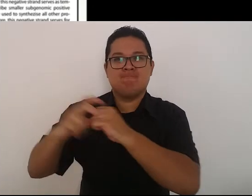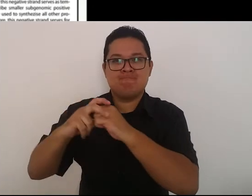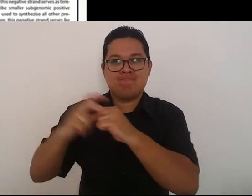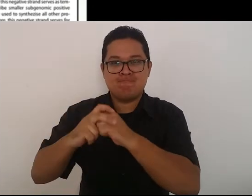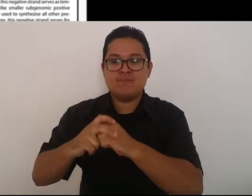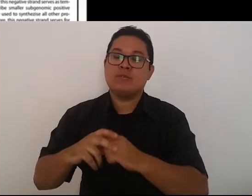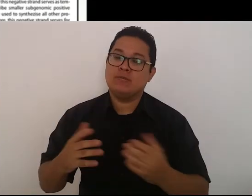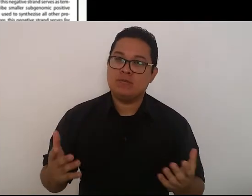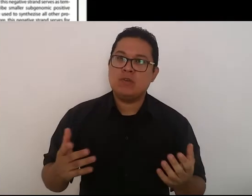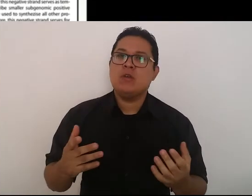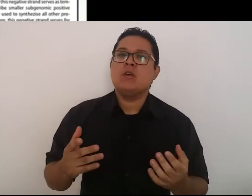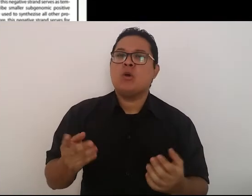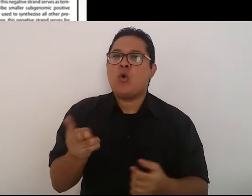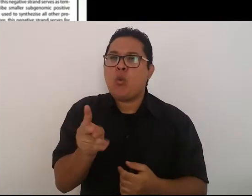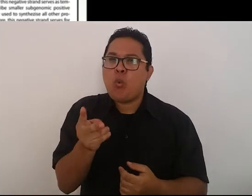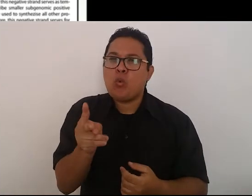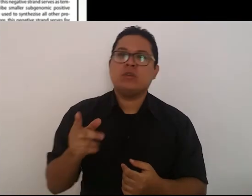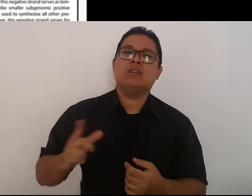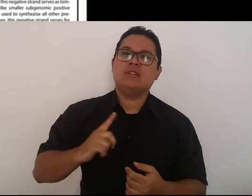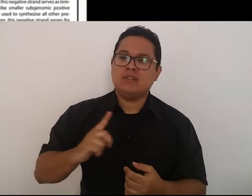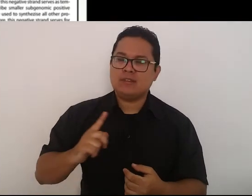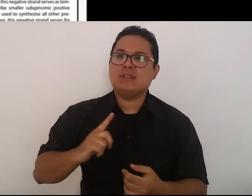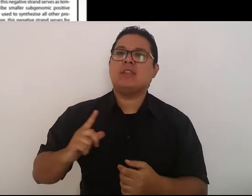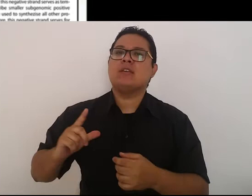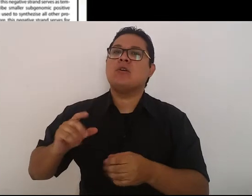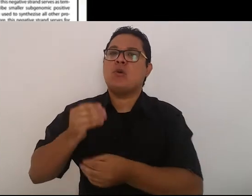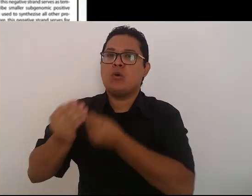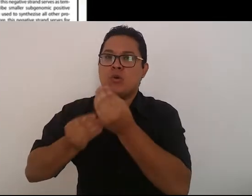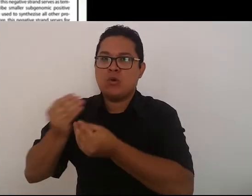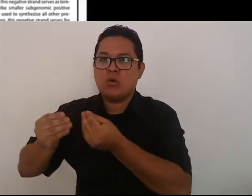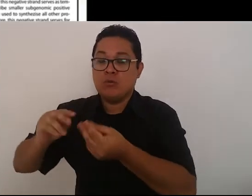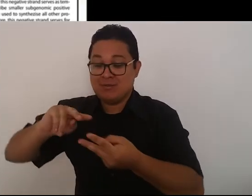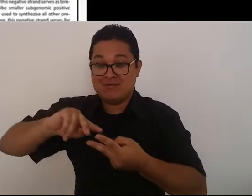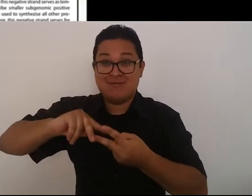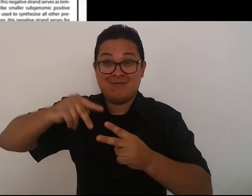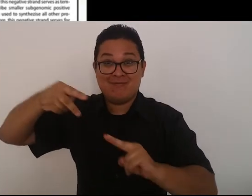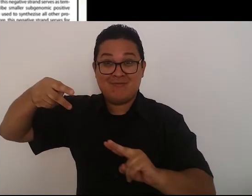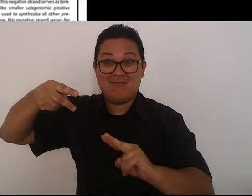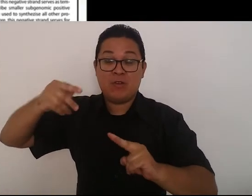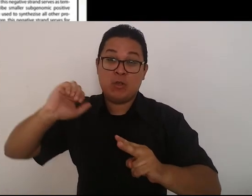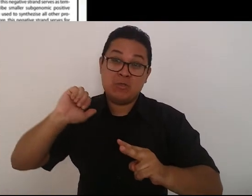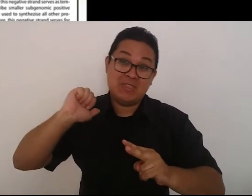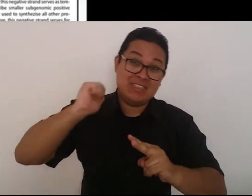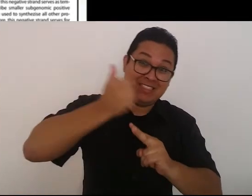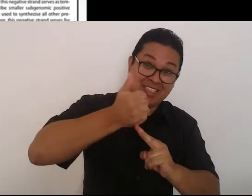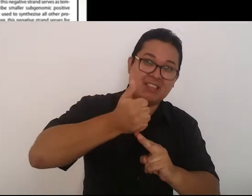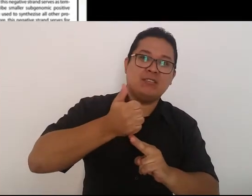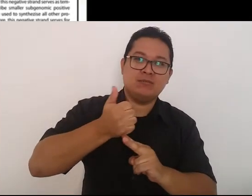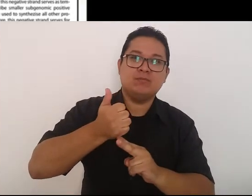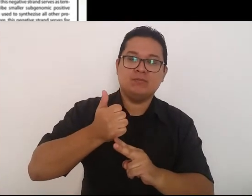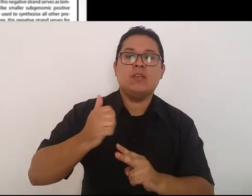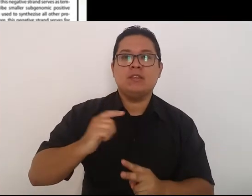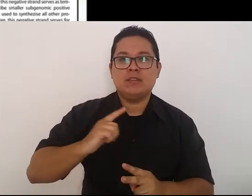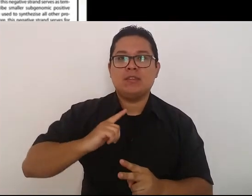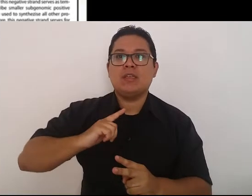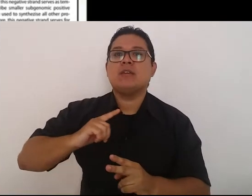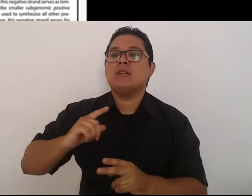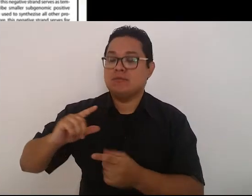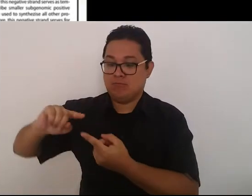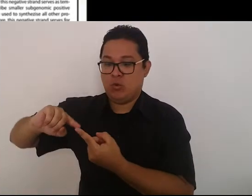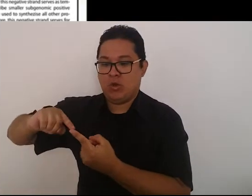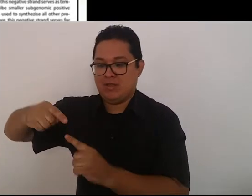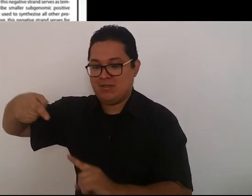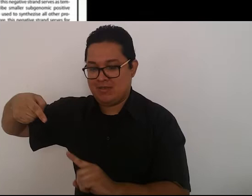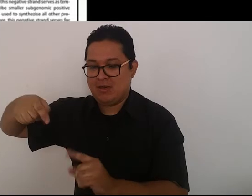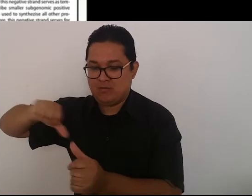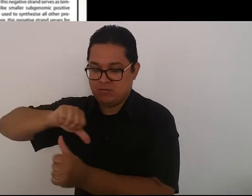de RNA, que faz um DNA, que a gente faz transcrição reversa. Esse DNA, o HIV,